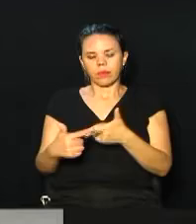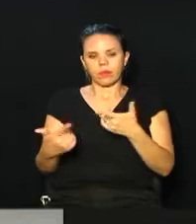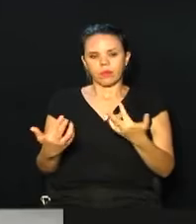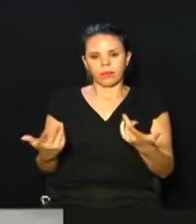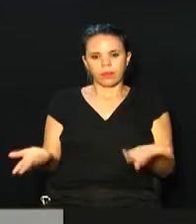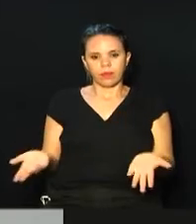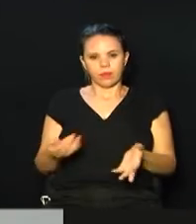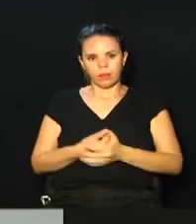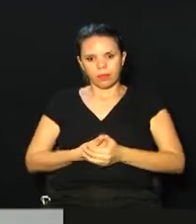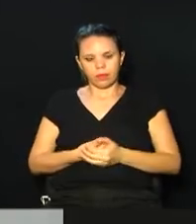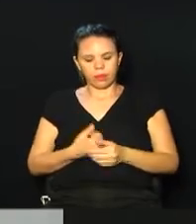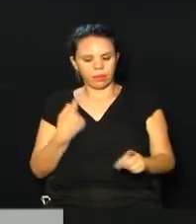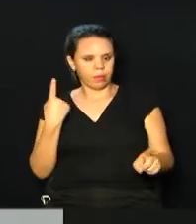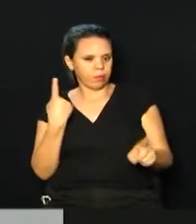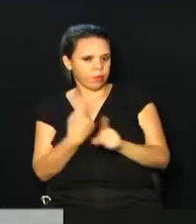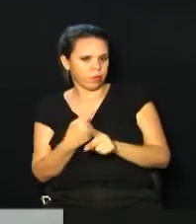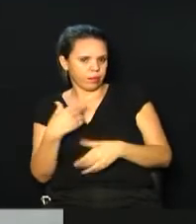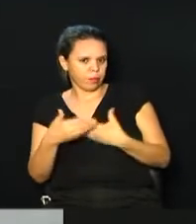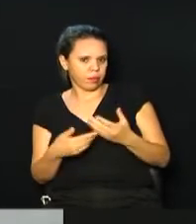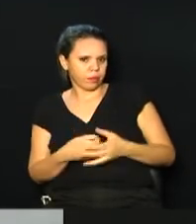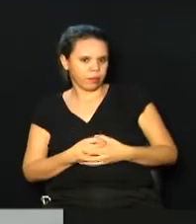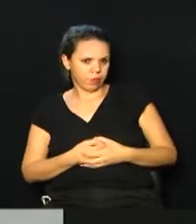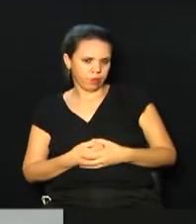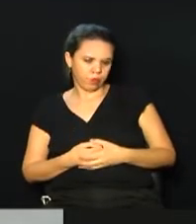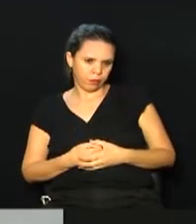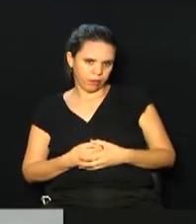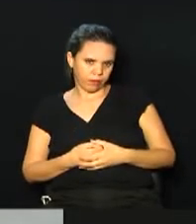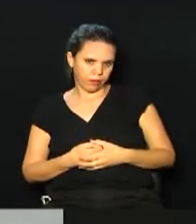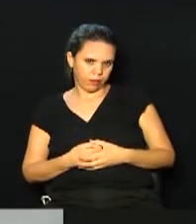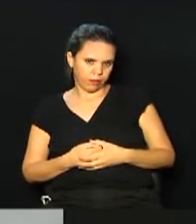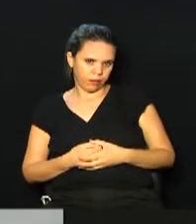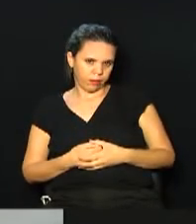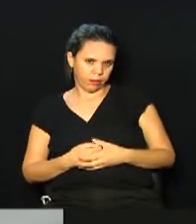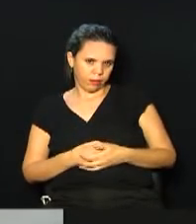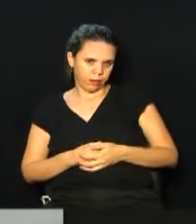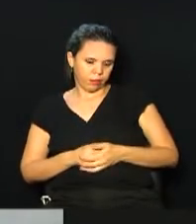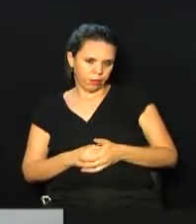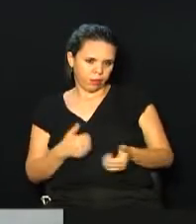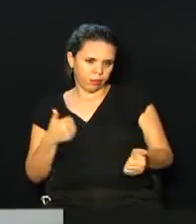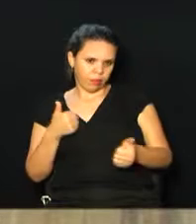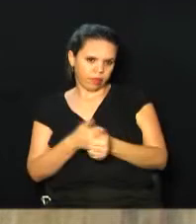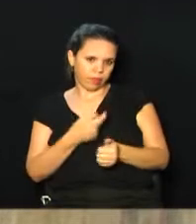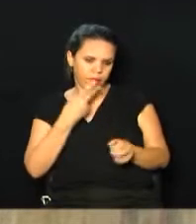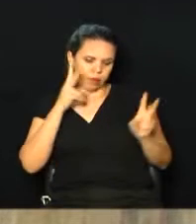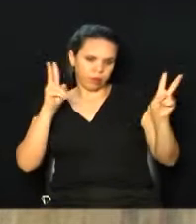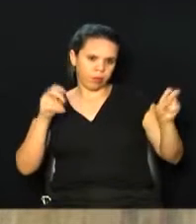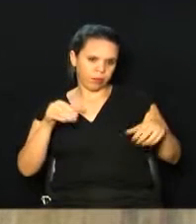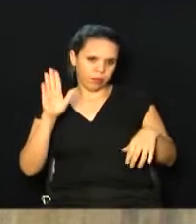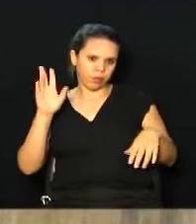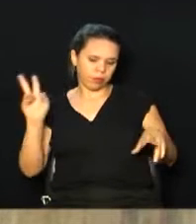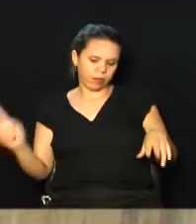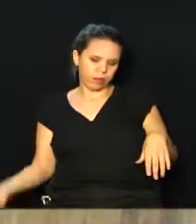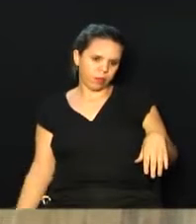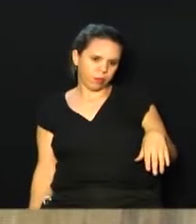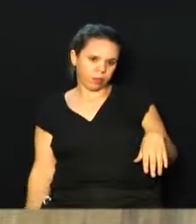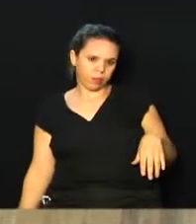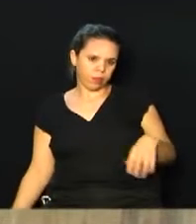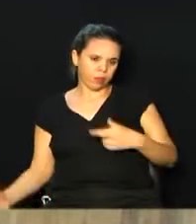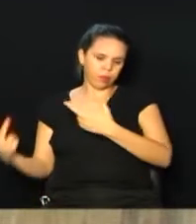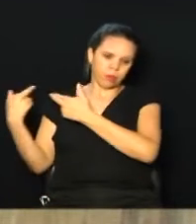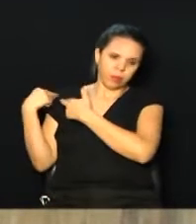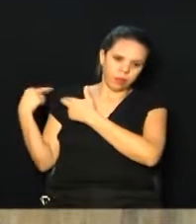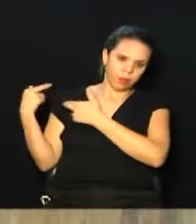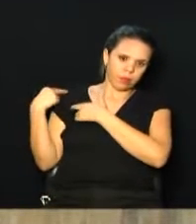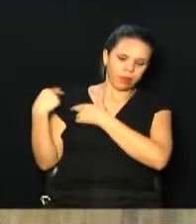ele encontre no dia a dia. Então, daqui a pouco a gente vai falar um pouquinho mais sobre essa questão da